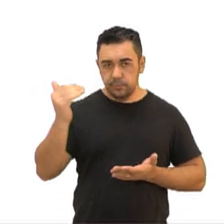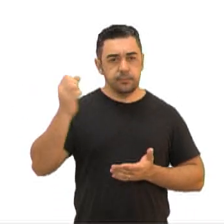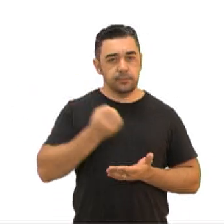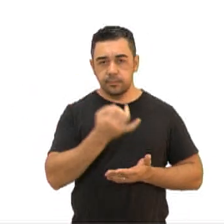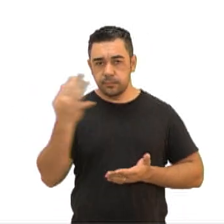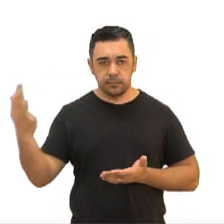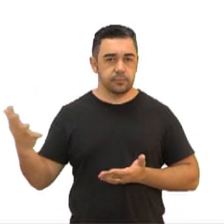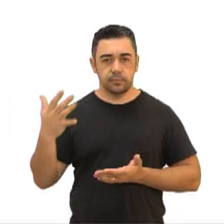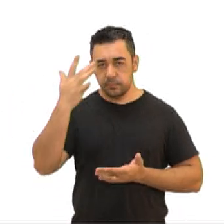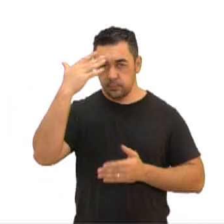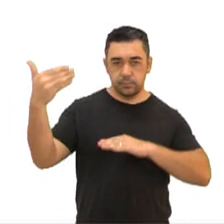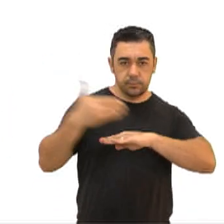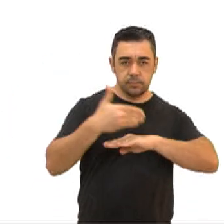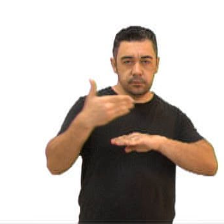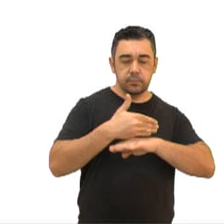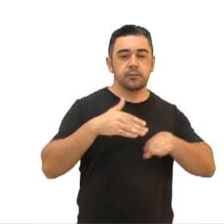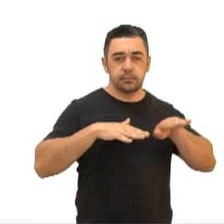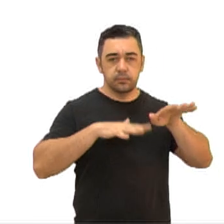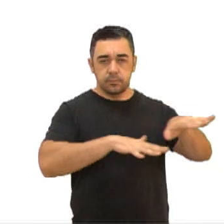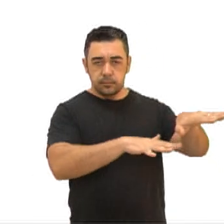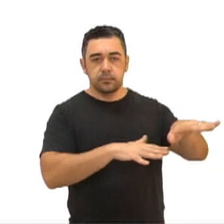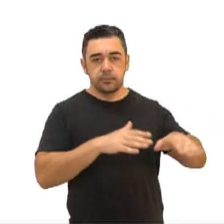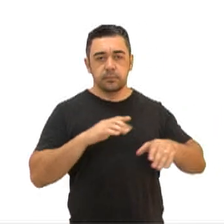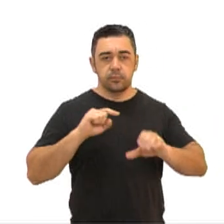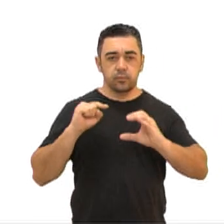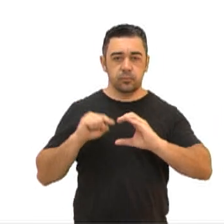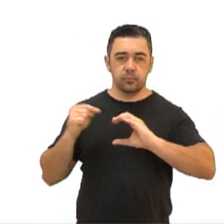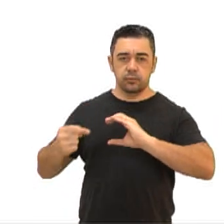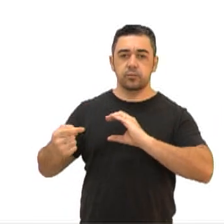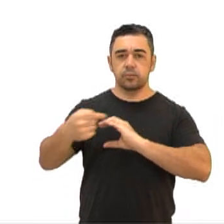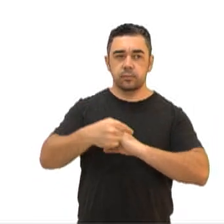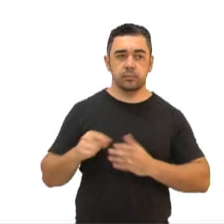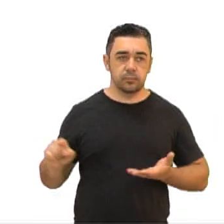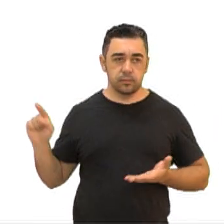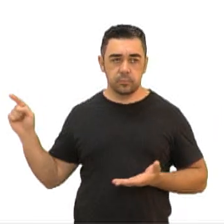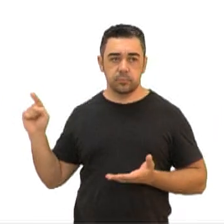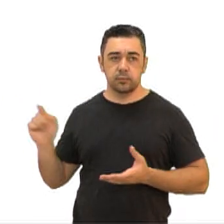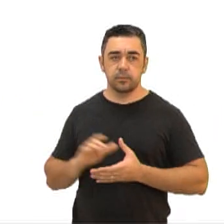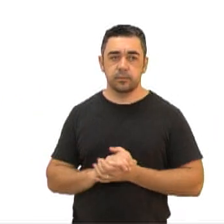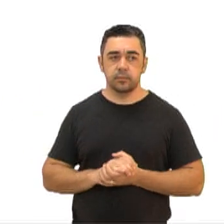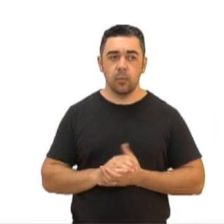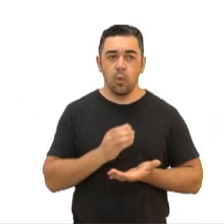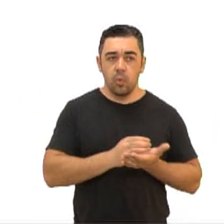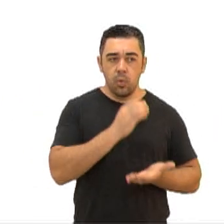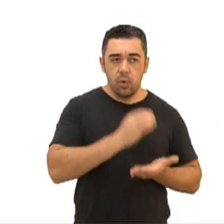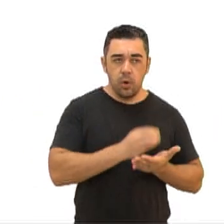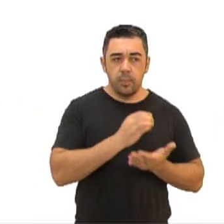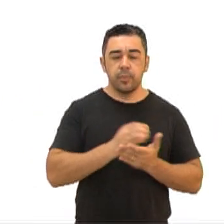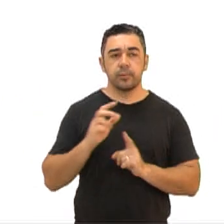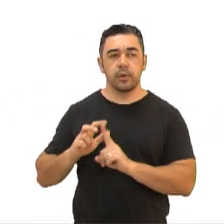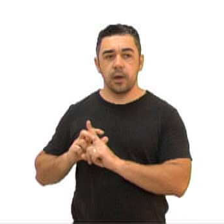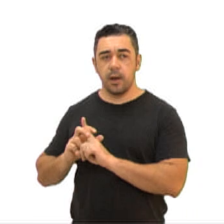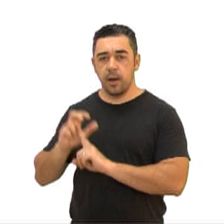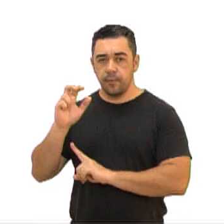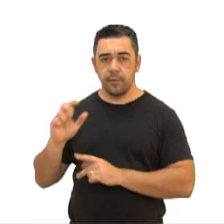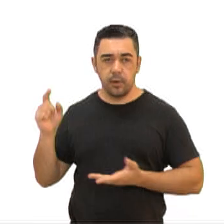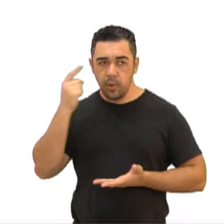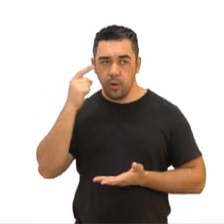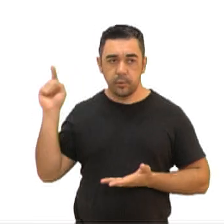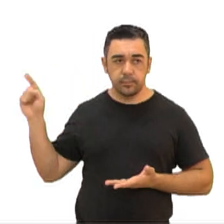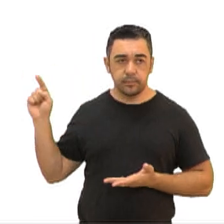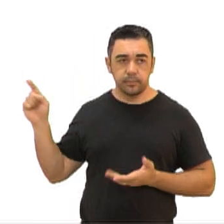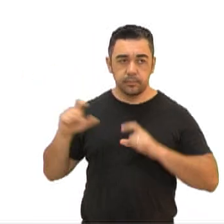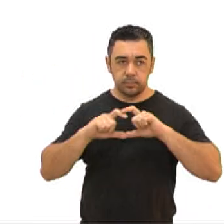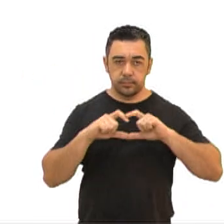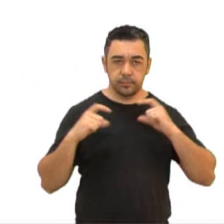para o cubismo. Aqui, copo e garrafa de Suzy, aqui tem o rótulo